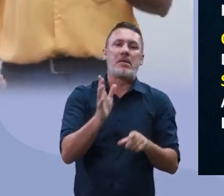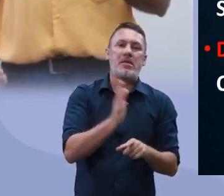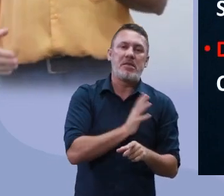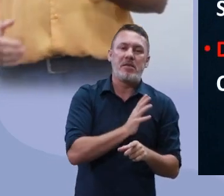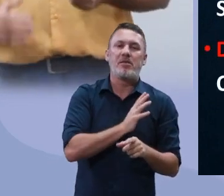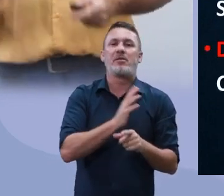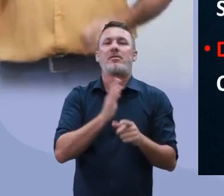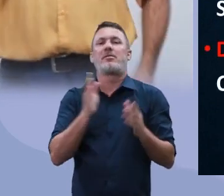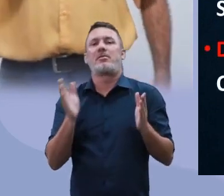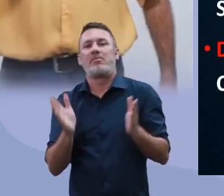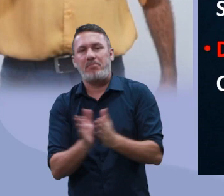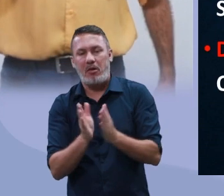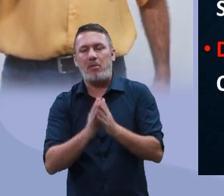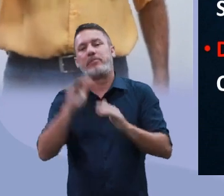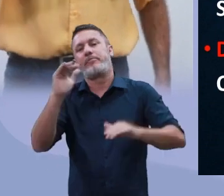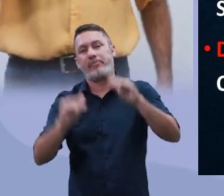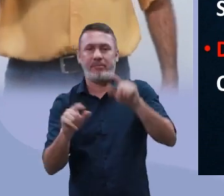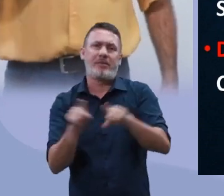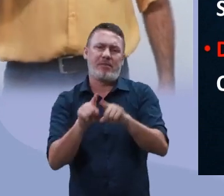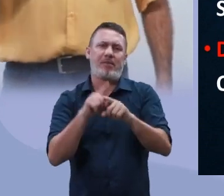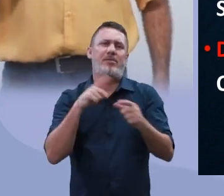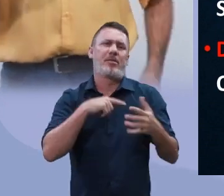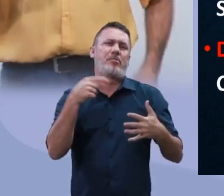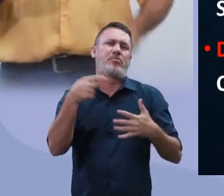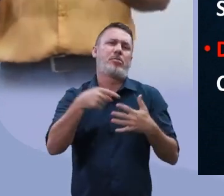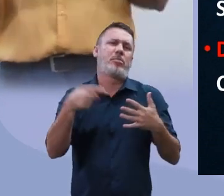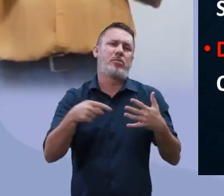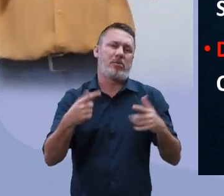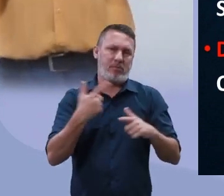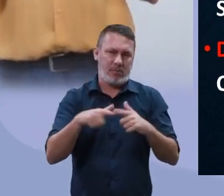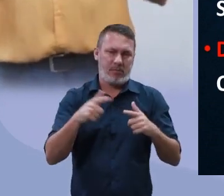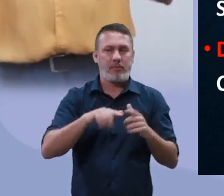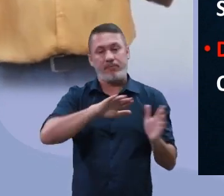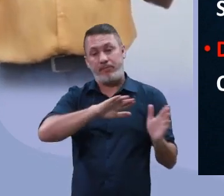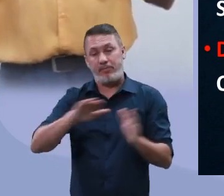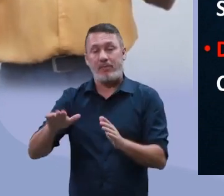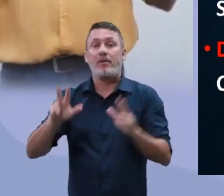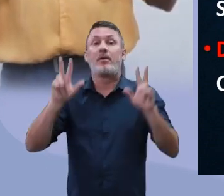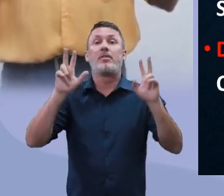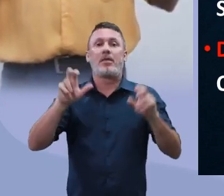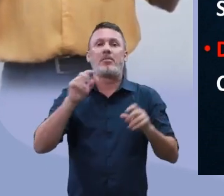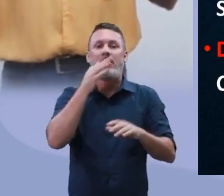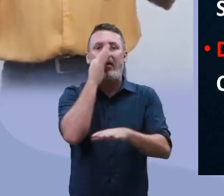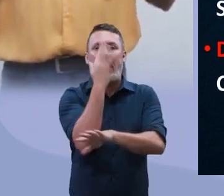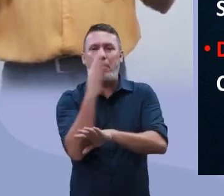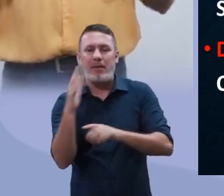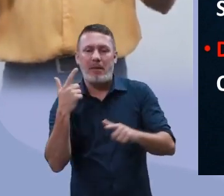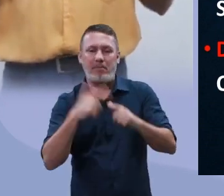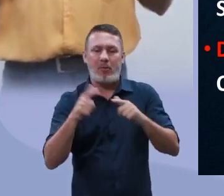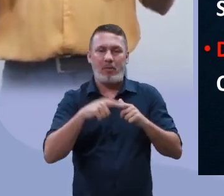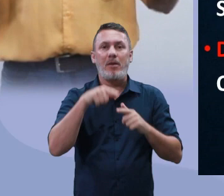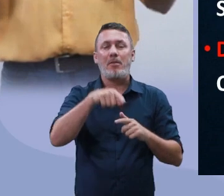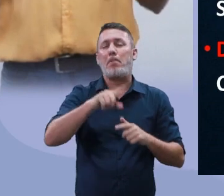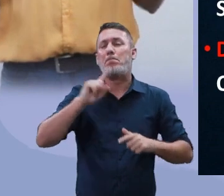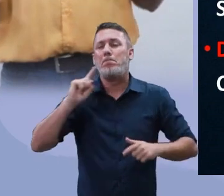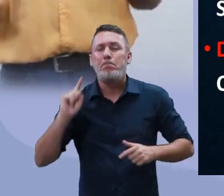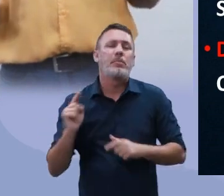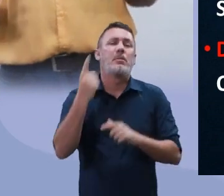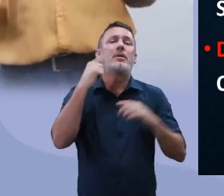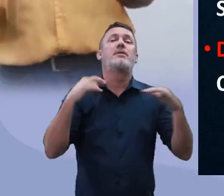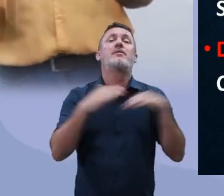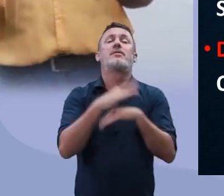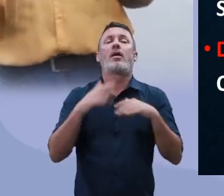social. Beleza? Então, quando nós falamos desses problemas ambientais, logo no primeiro momento, nas cidades, nós lembramos